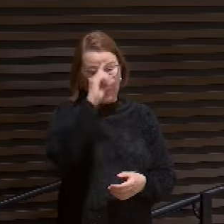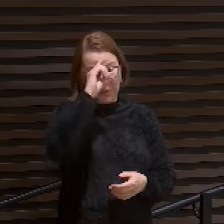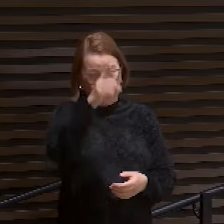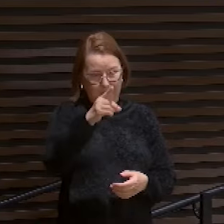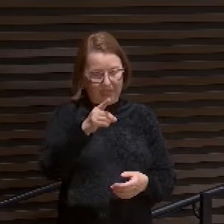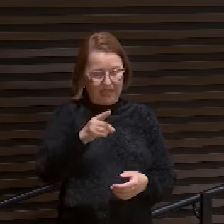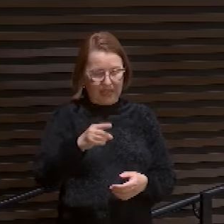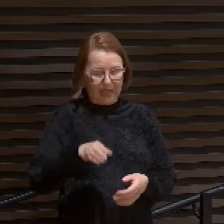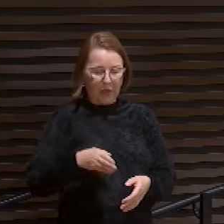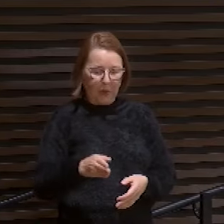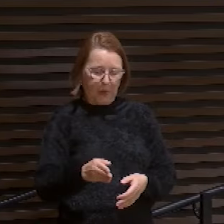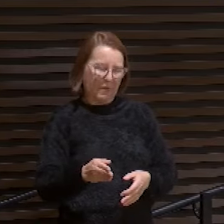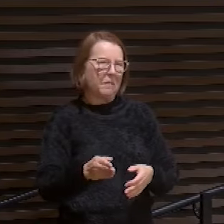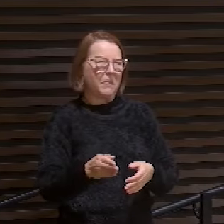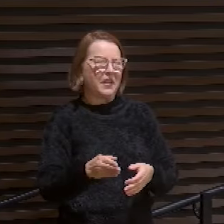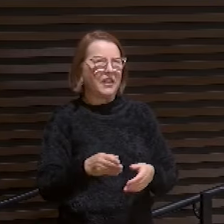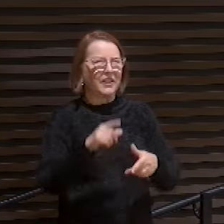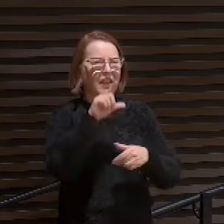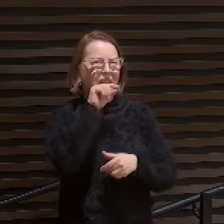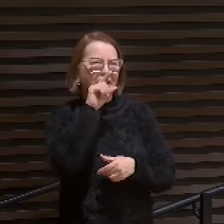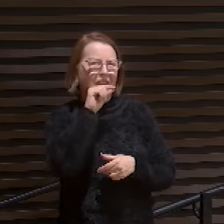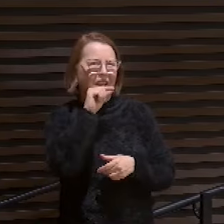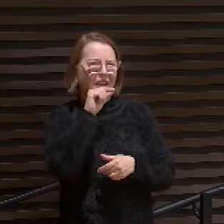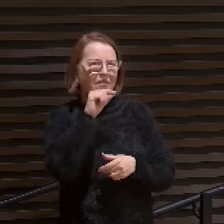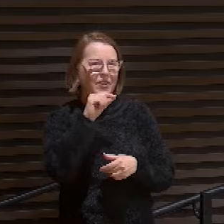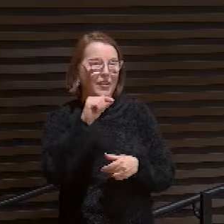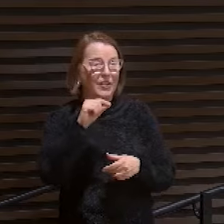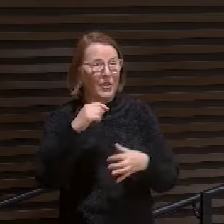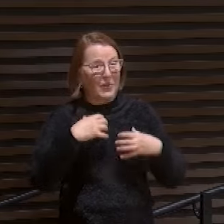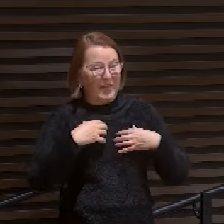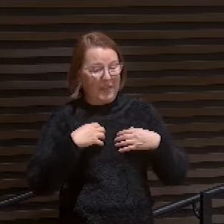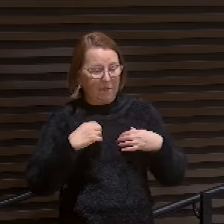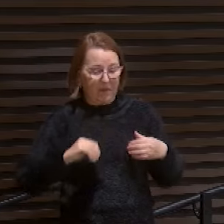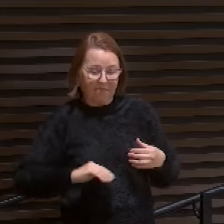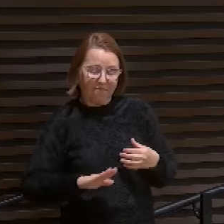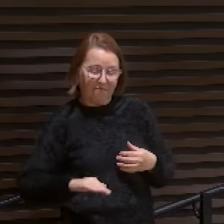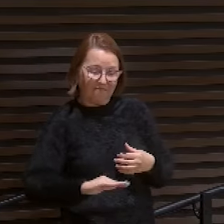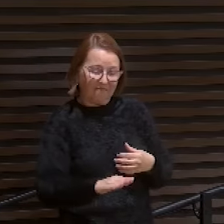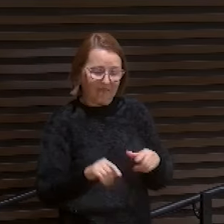sobre os animais que rastejam pela terra. Há um